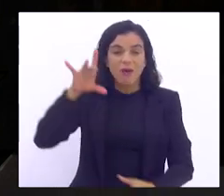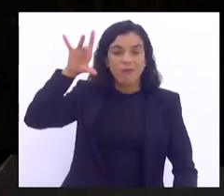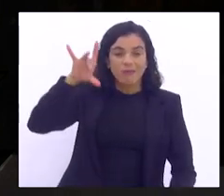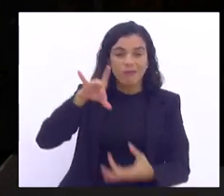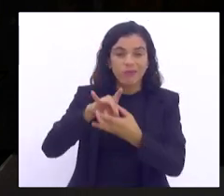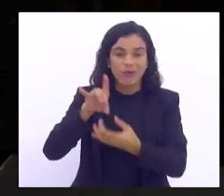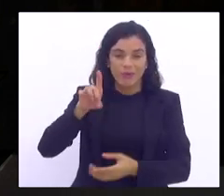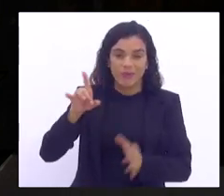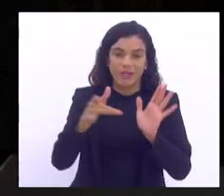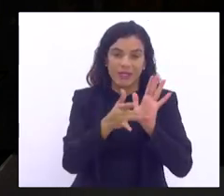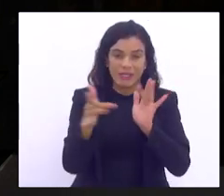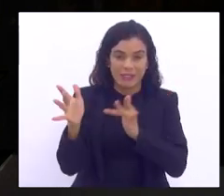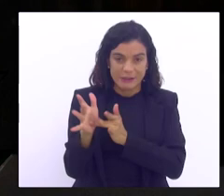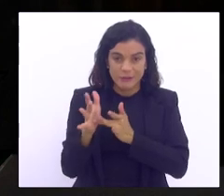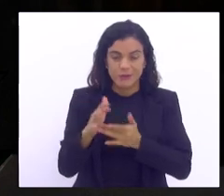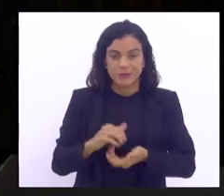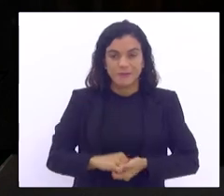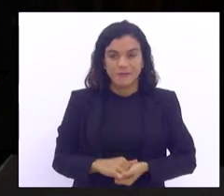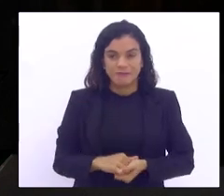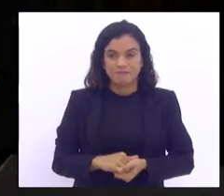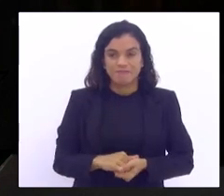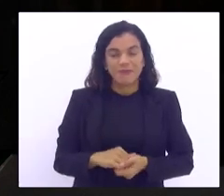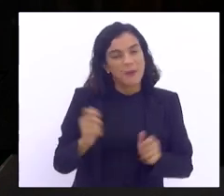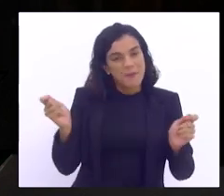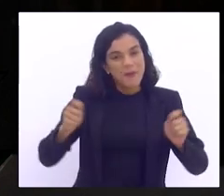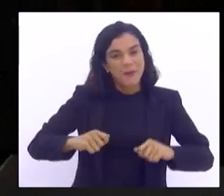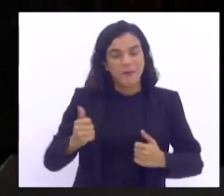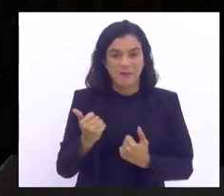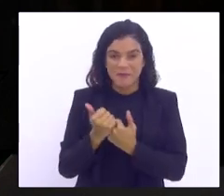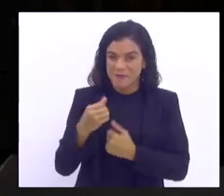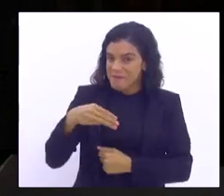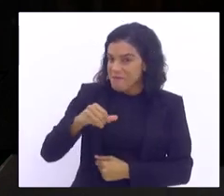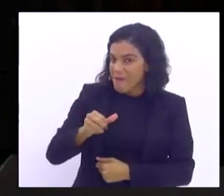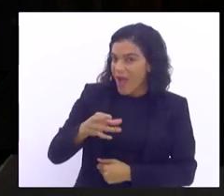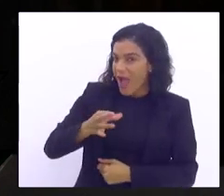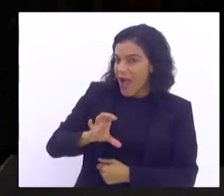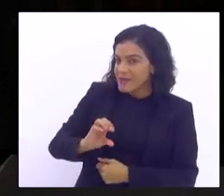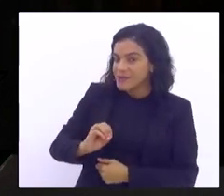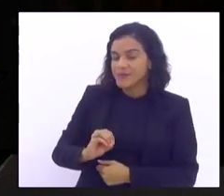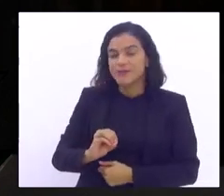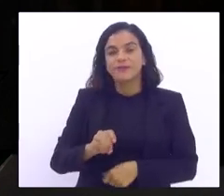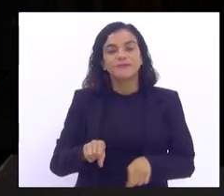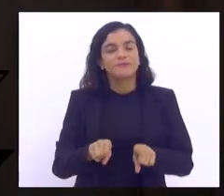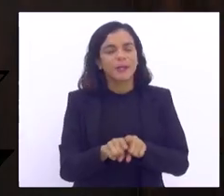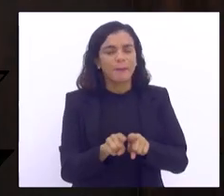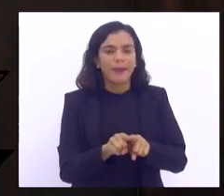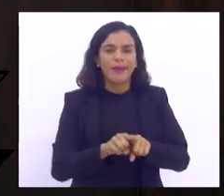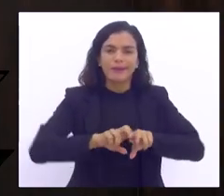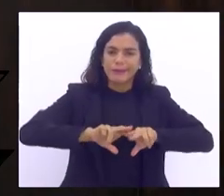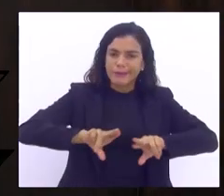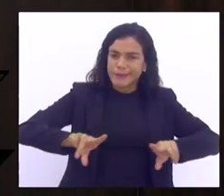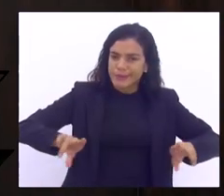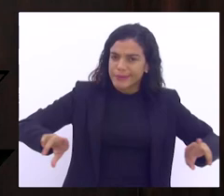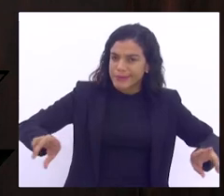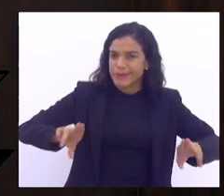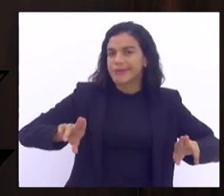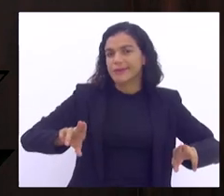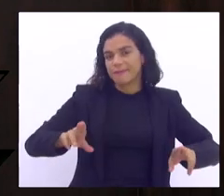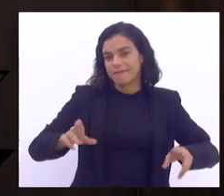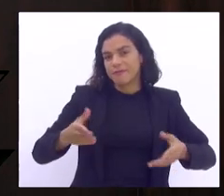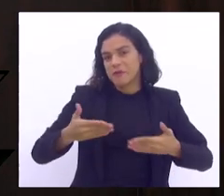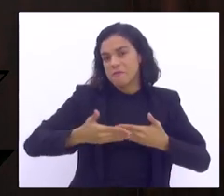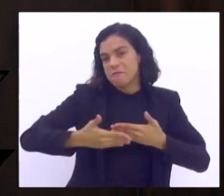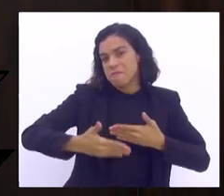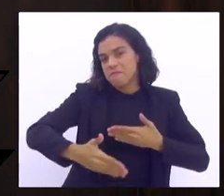Grandes irmãos que eu tenho certeza com quem nós podemos contar, viu, deputado Márcio? E com certeza aqueles que, ao longo desses próximos